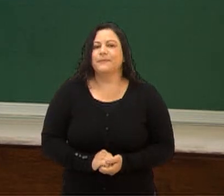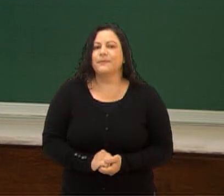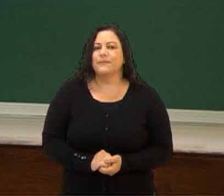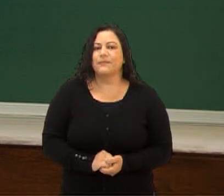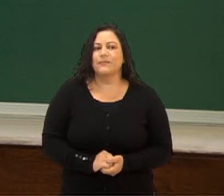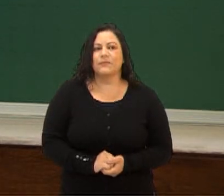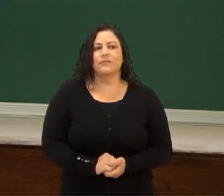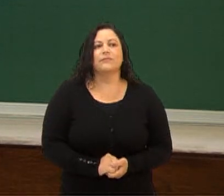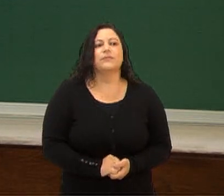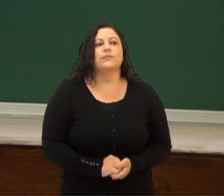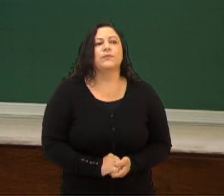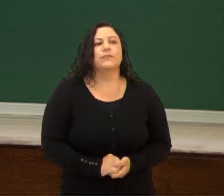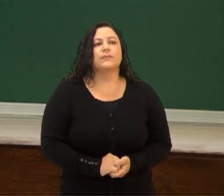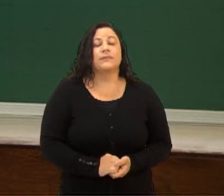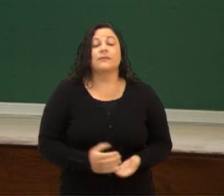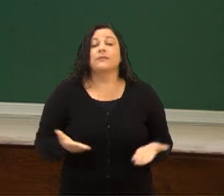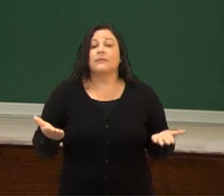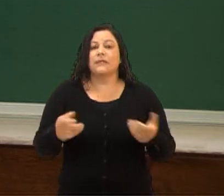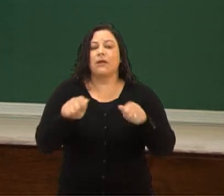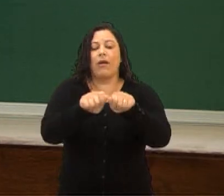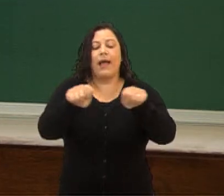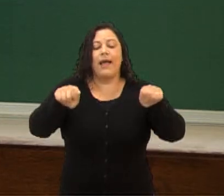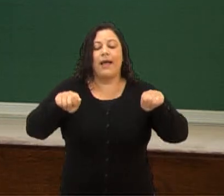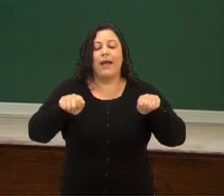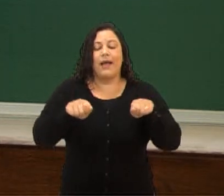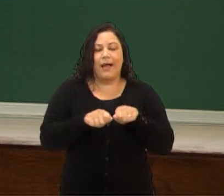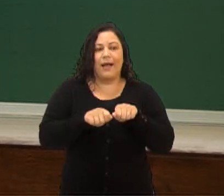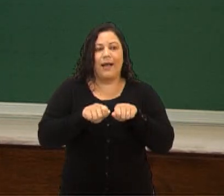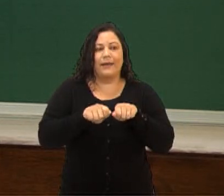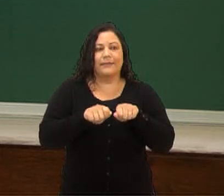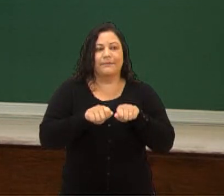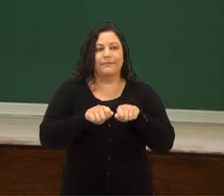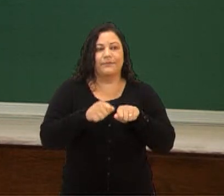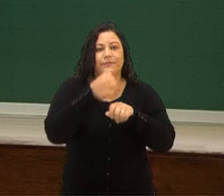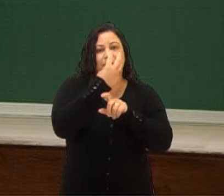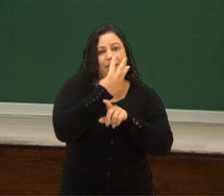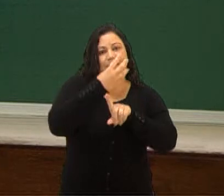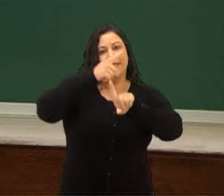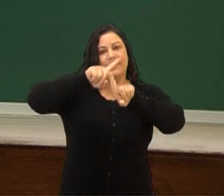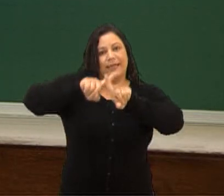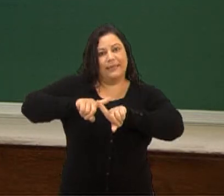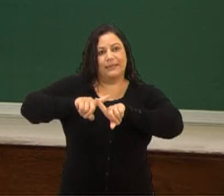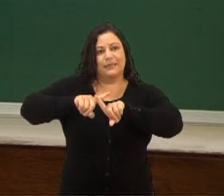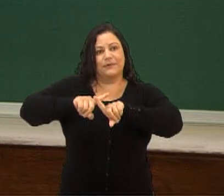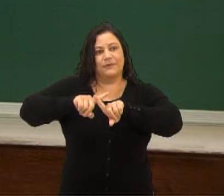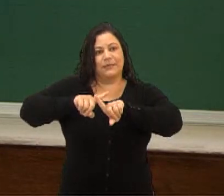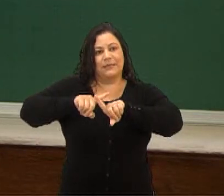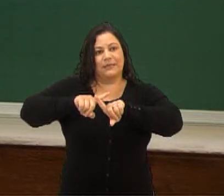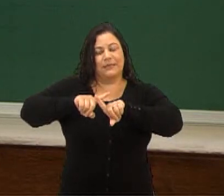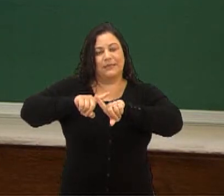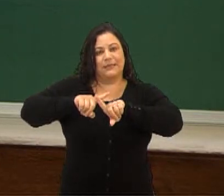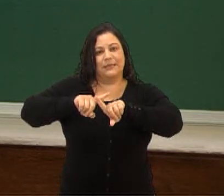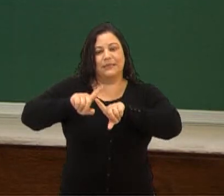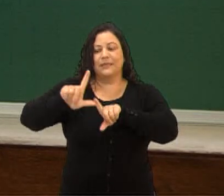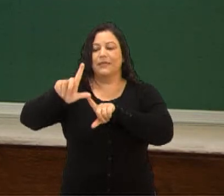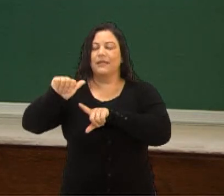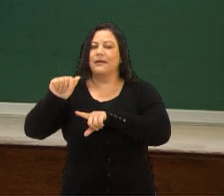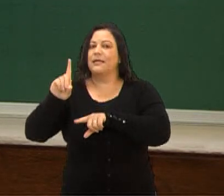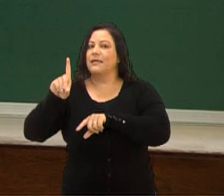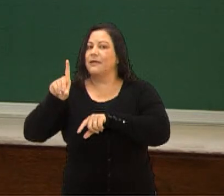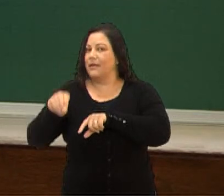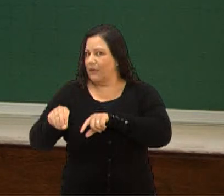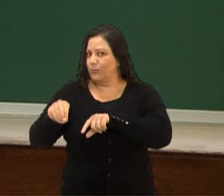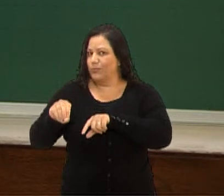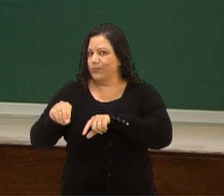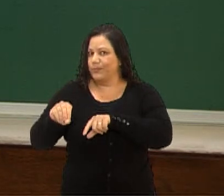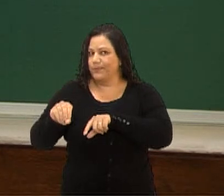certa que não tem erro. Então, a área do hexágono ela é composta por 3 vezes a aresta ou lado desse hexágono